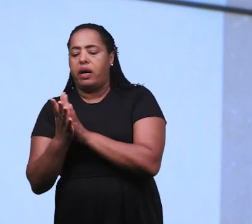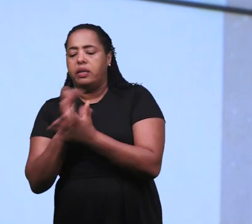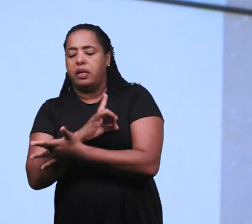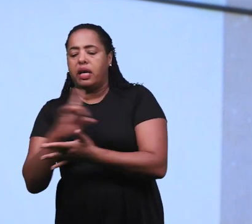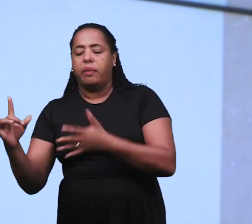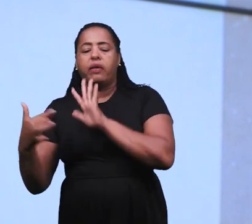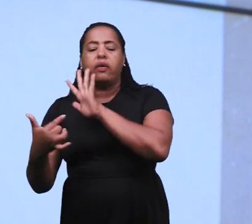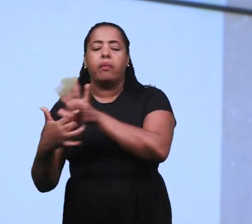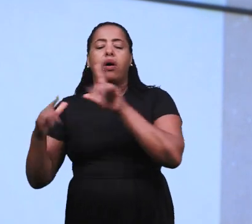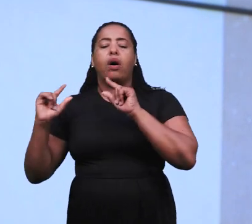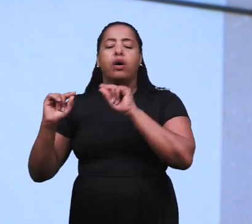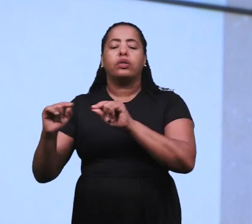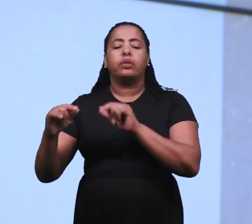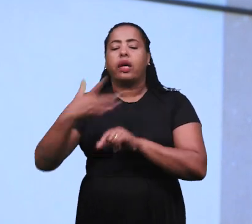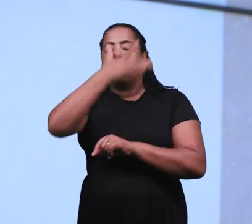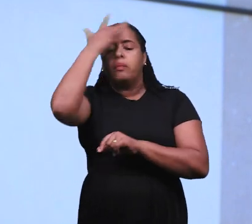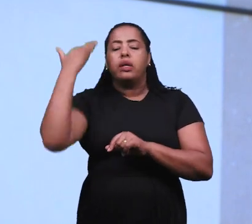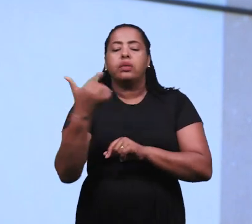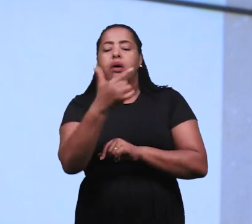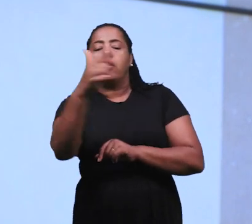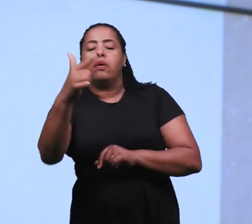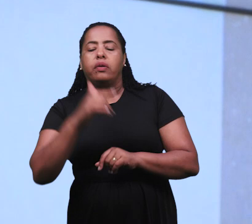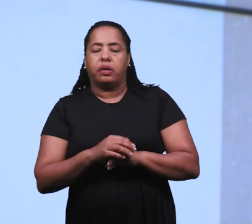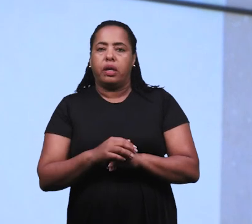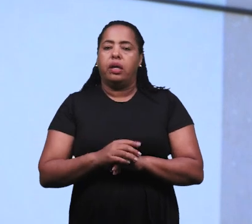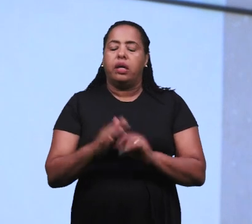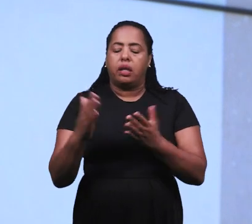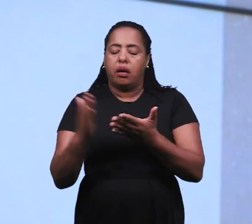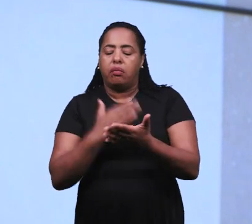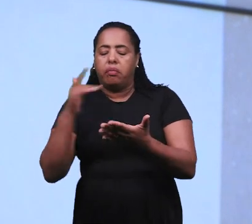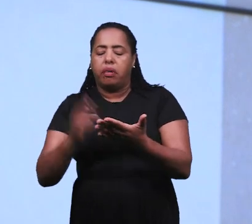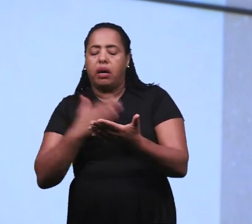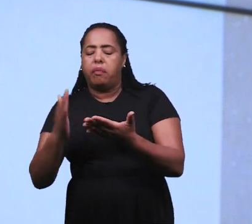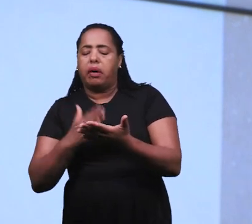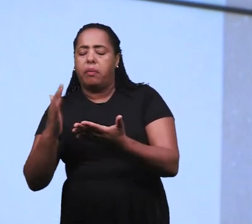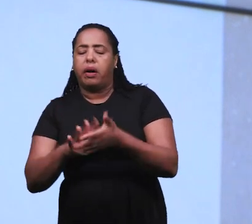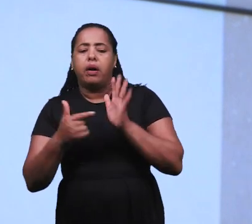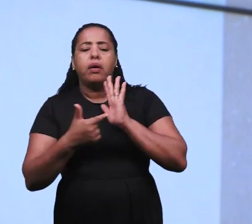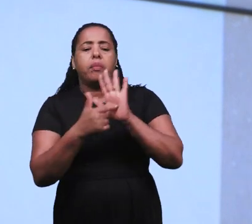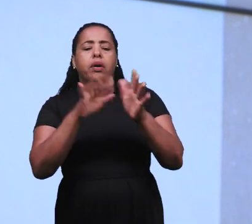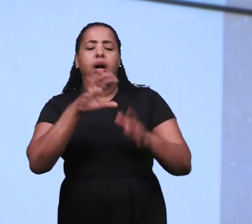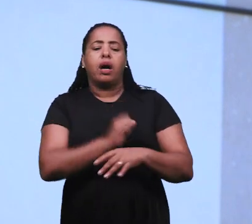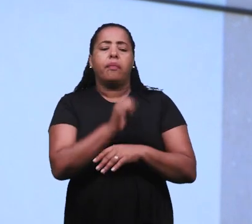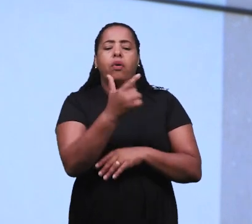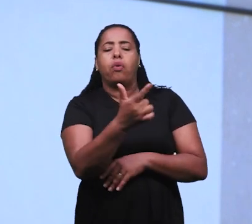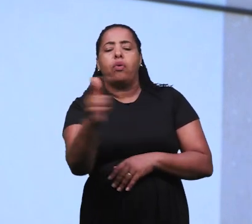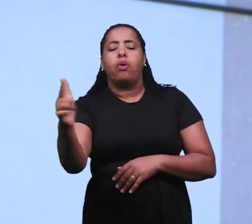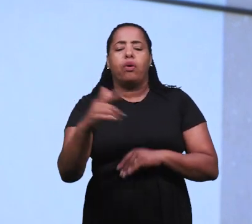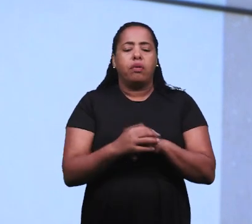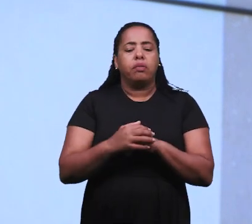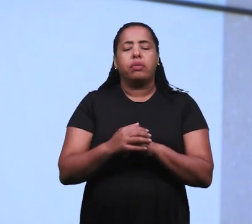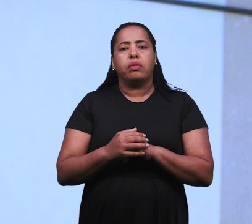palavra fala sobre o próximo? Então, nós percorremos toda a palavra mostrando o amor ao próximo. Muito bom. Não é? Qual